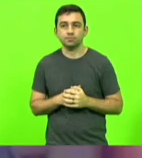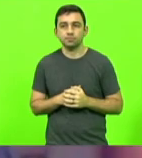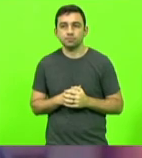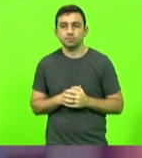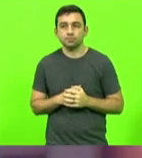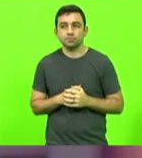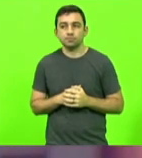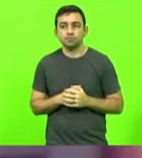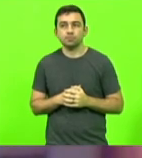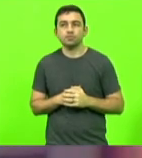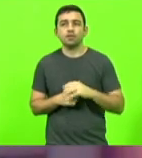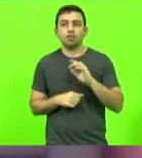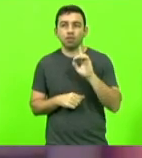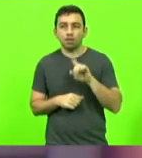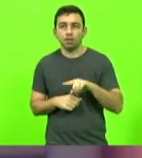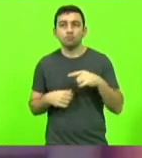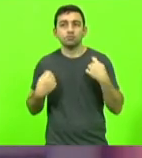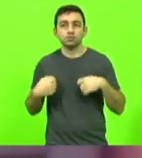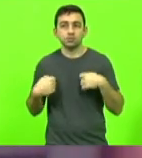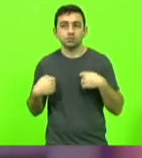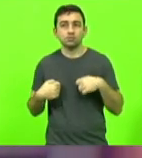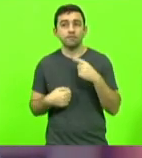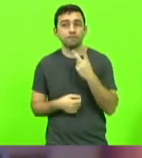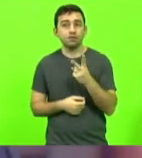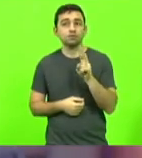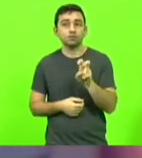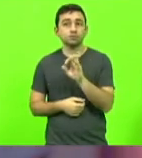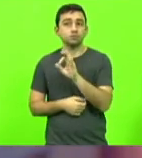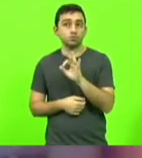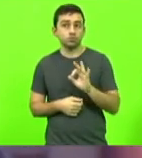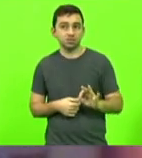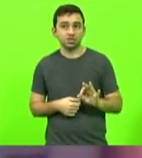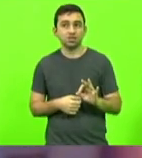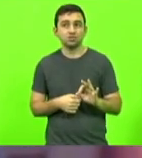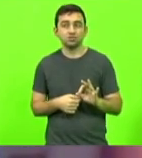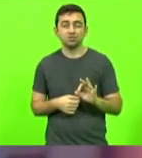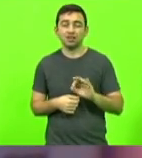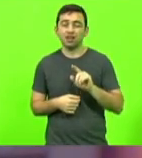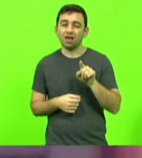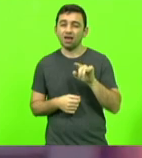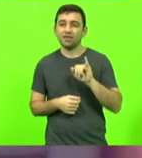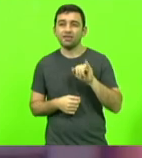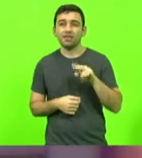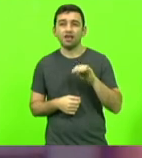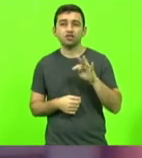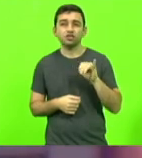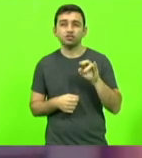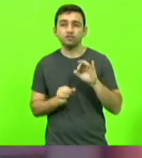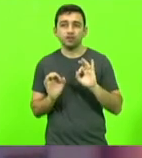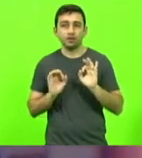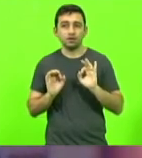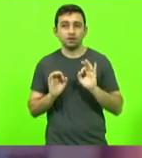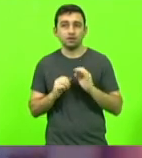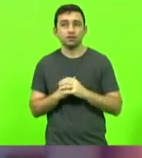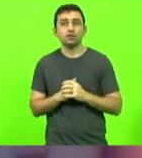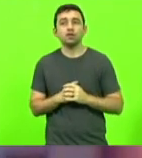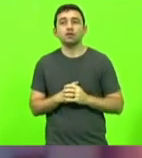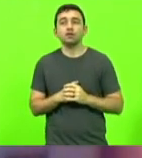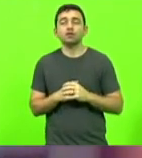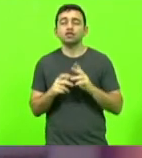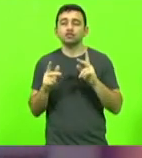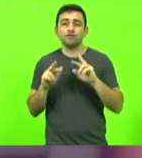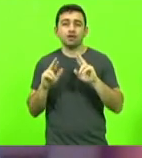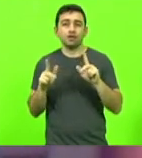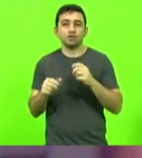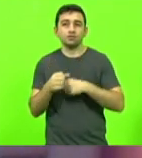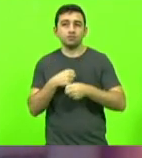é a necessidade dos 25% sem inativos, diferente dos anos anteriores. Isso dá um